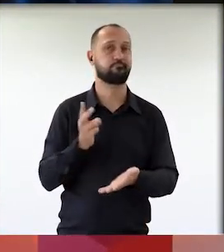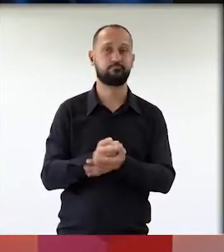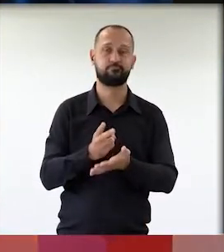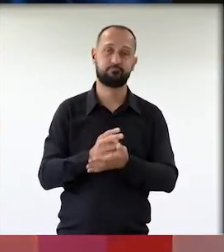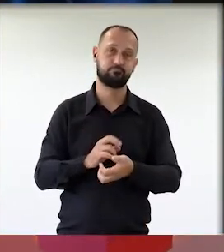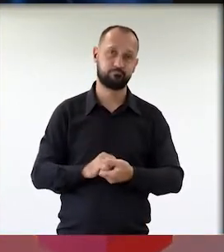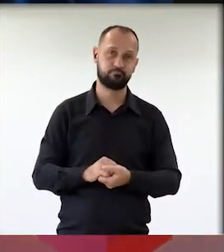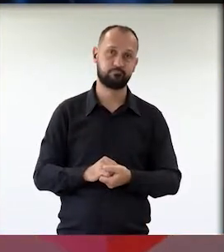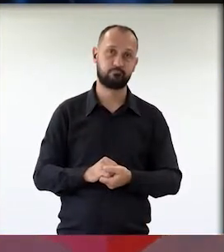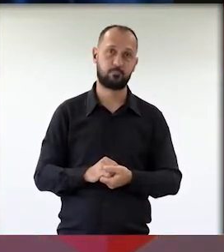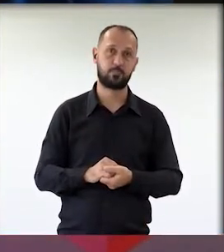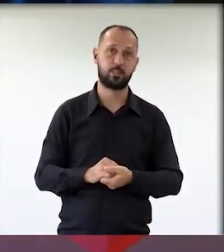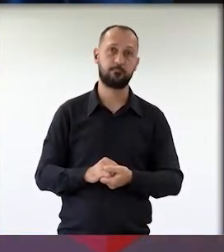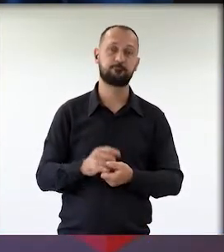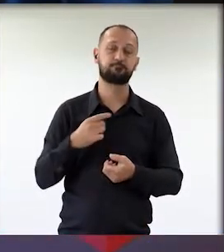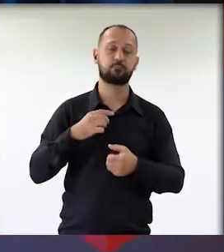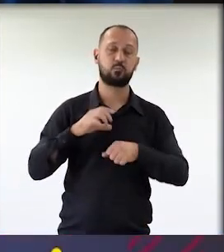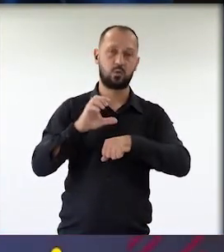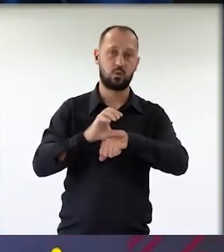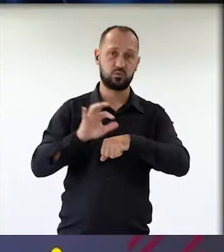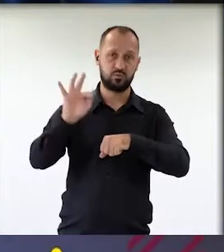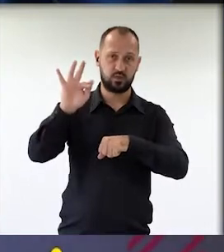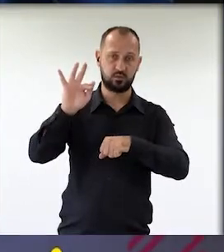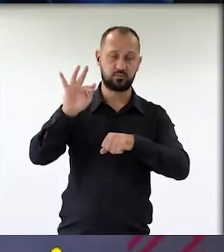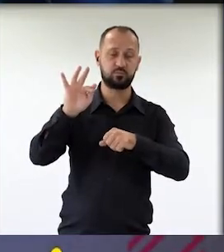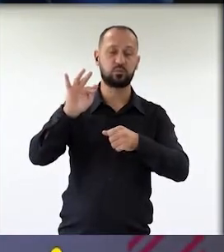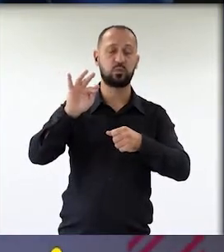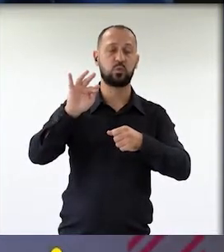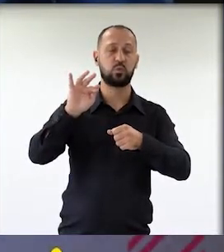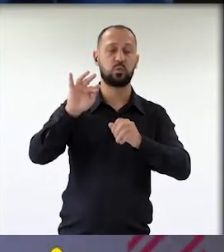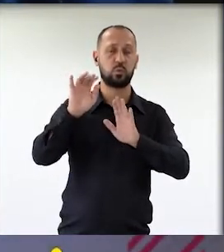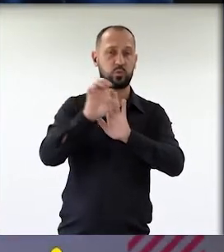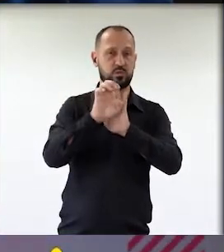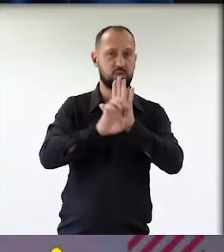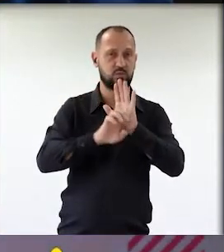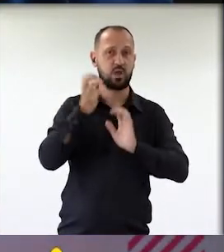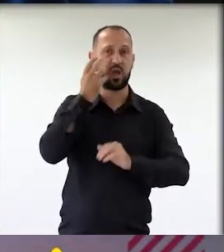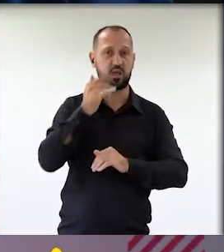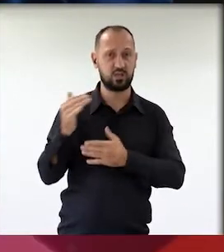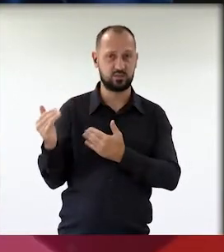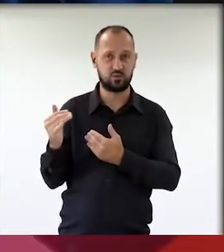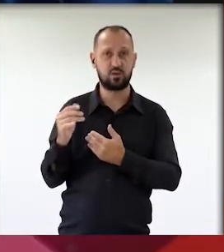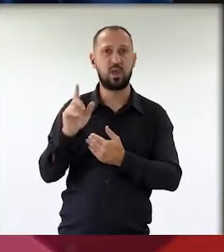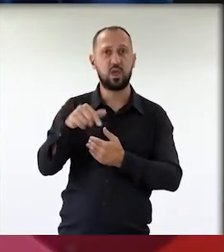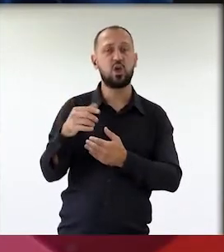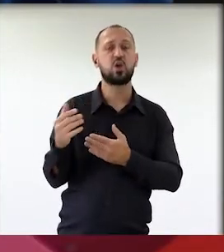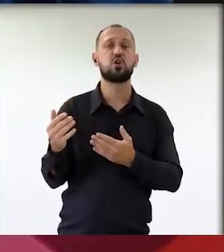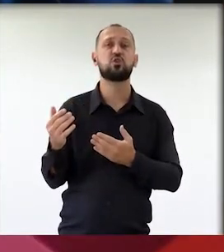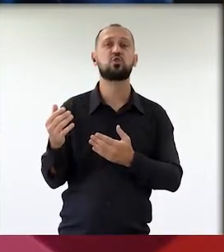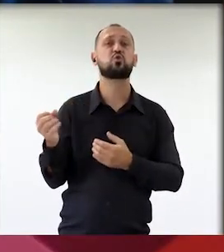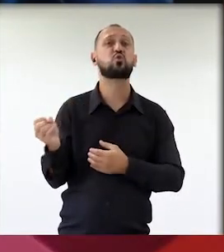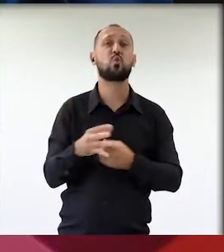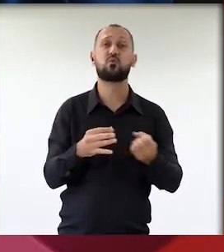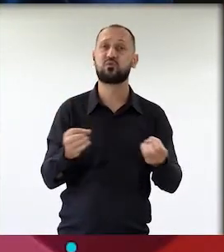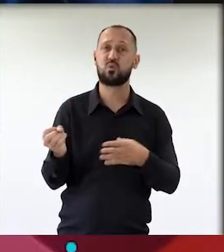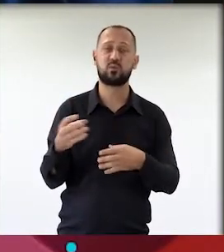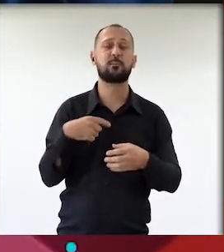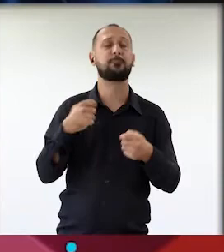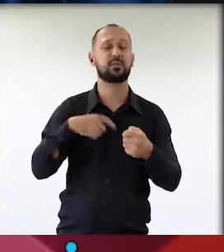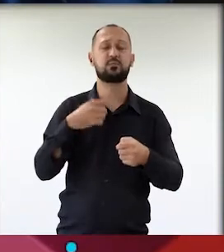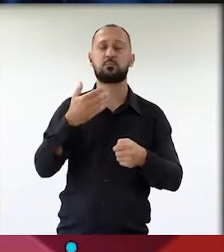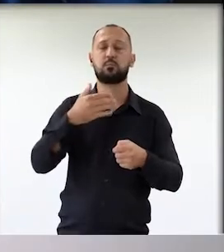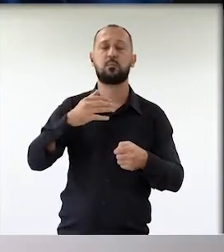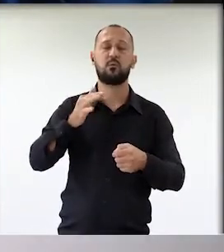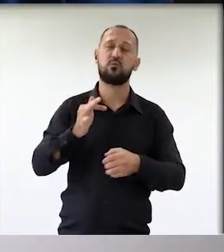Então, você veja, a nossa Constituição, nosso Estatuto da Criança e do Adolescente são jovens ainda, né? A gente